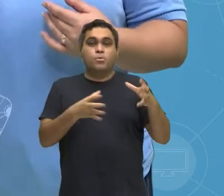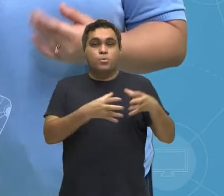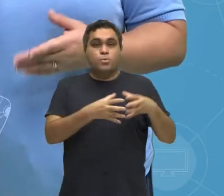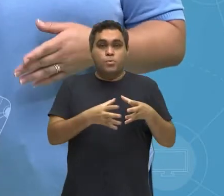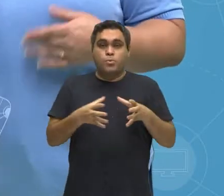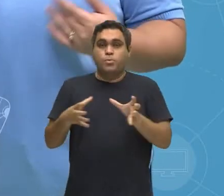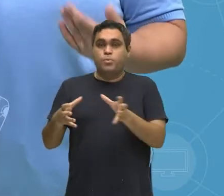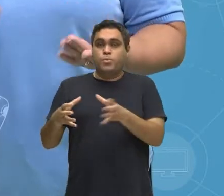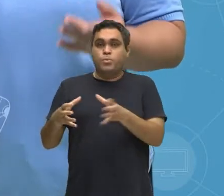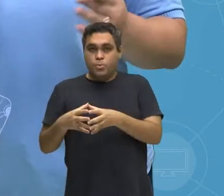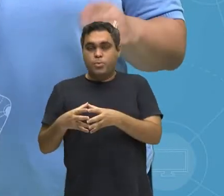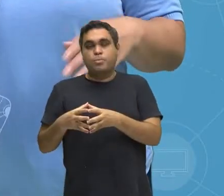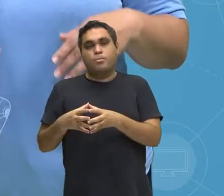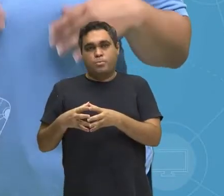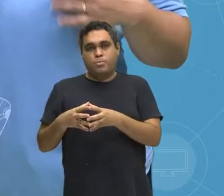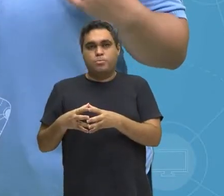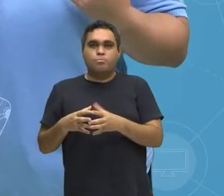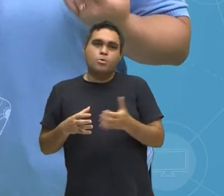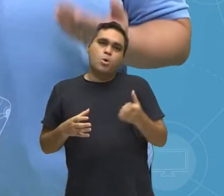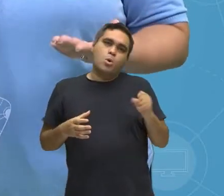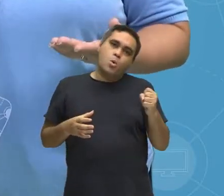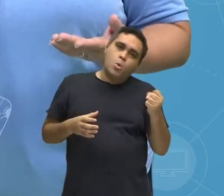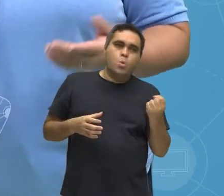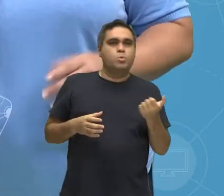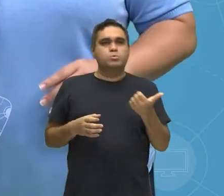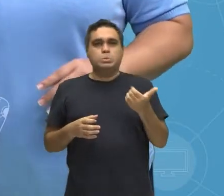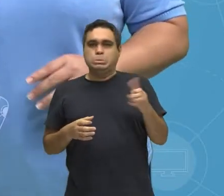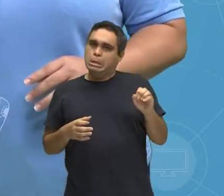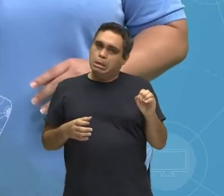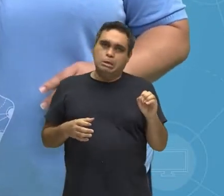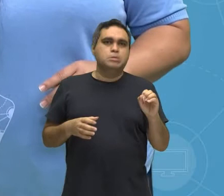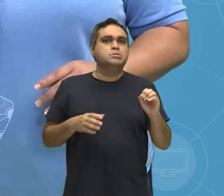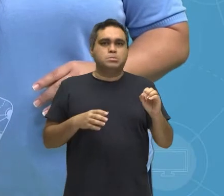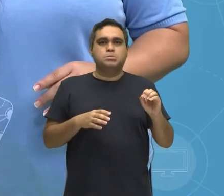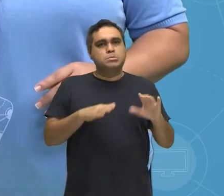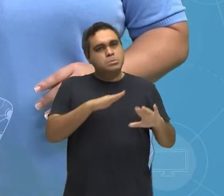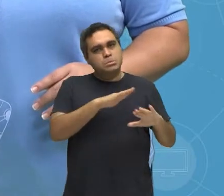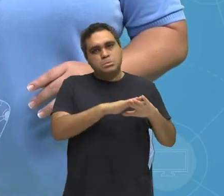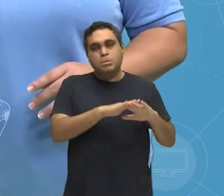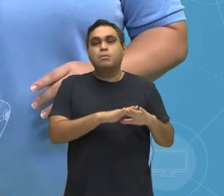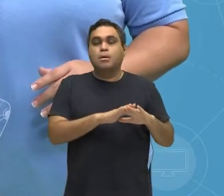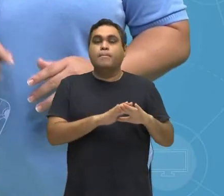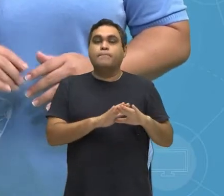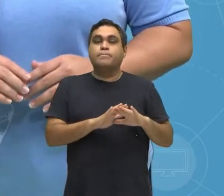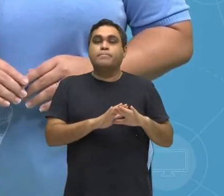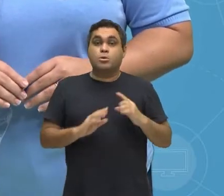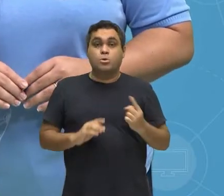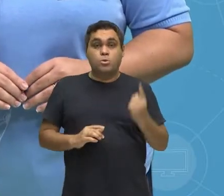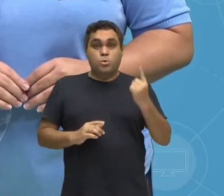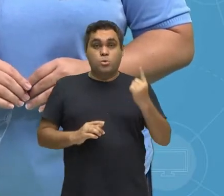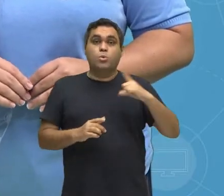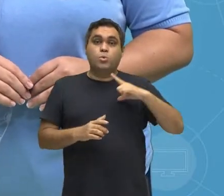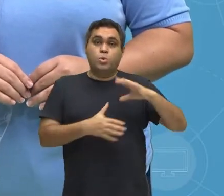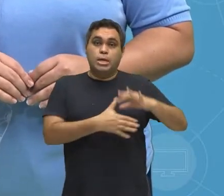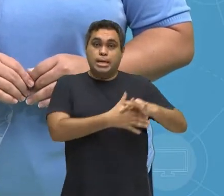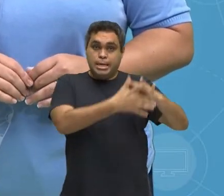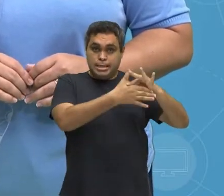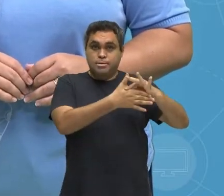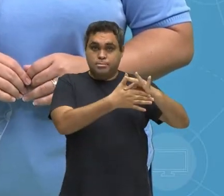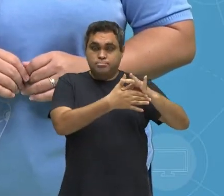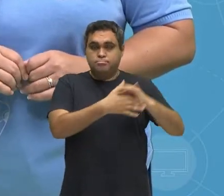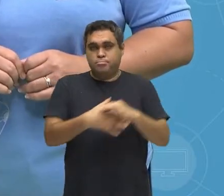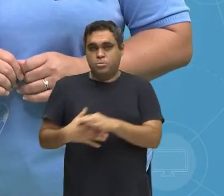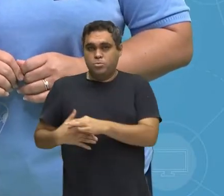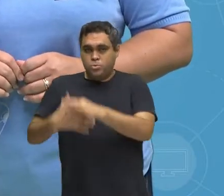possuir 8, 10 ou mais atletas. E um será o capitão. É realizada em campo de